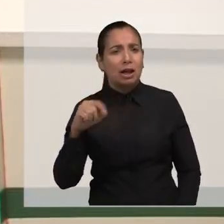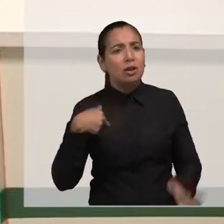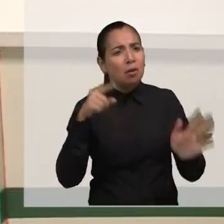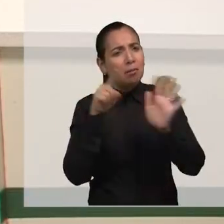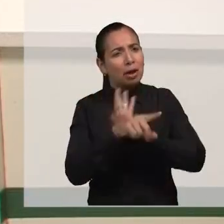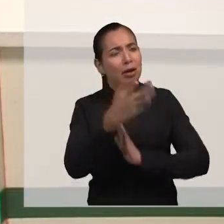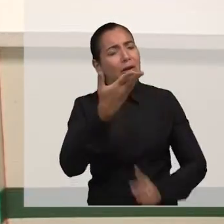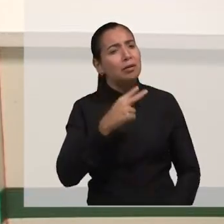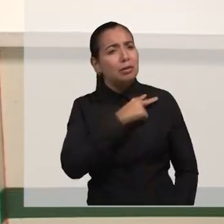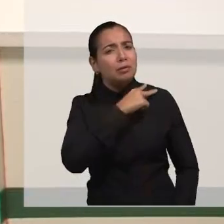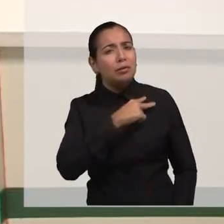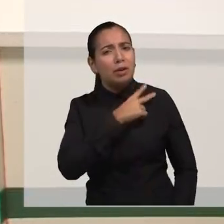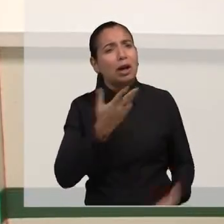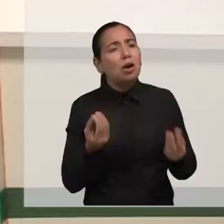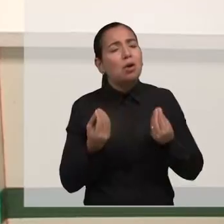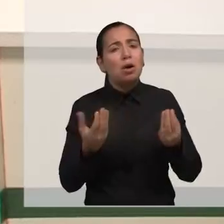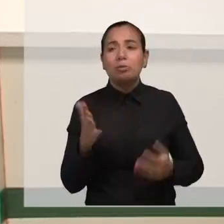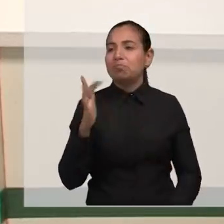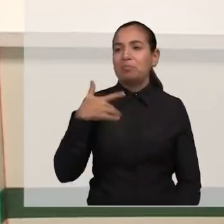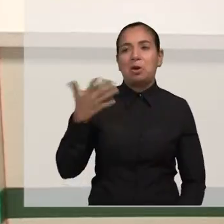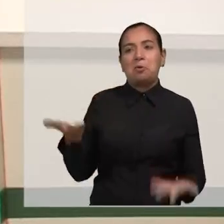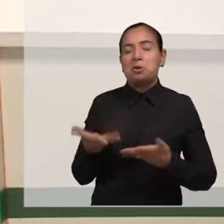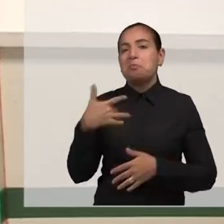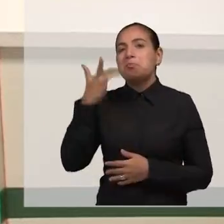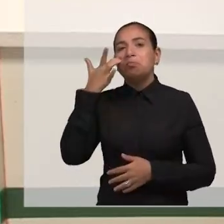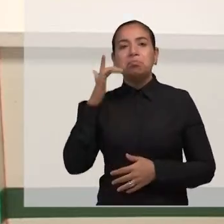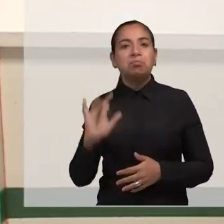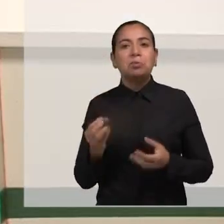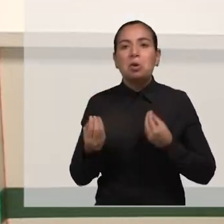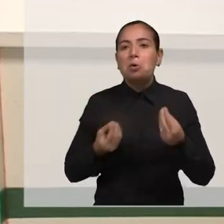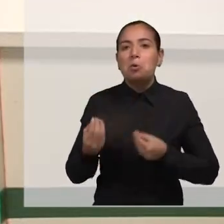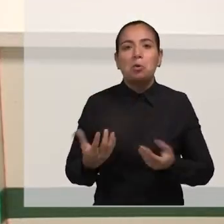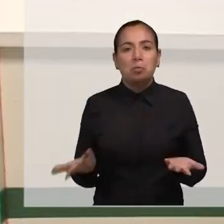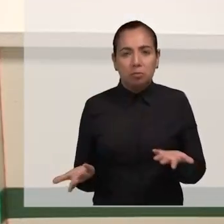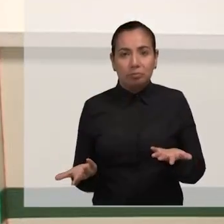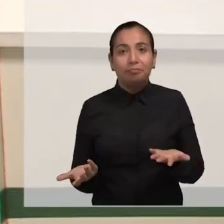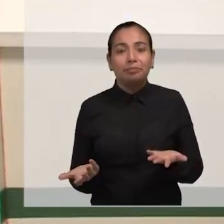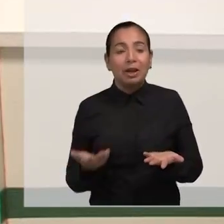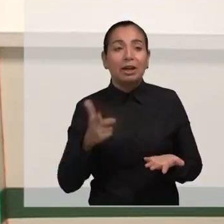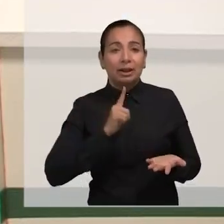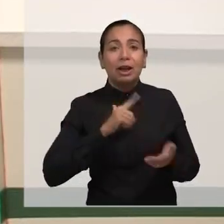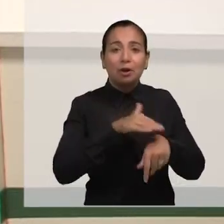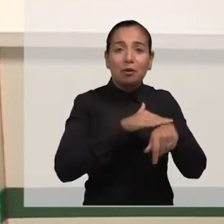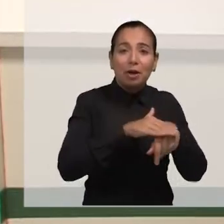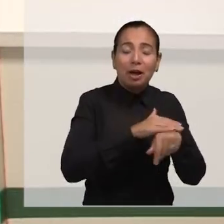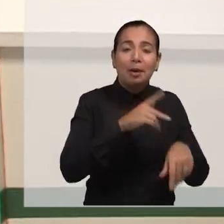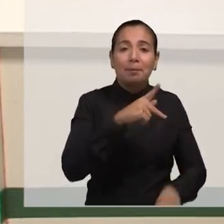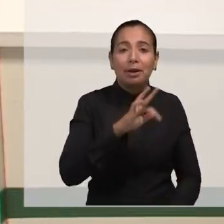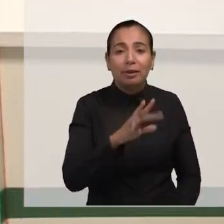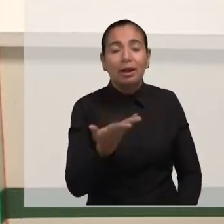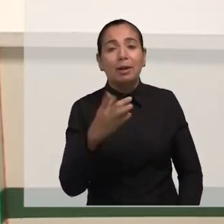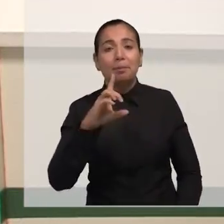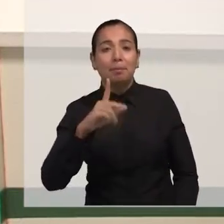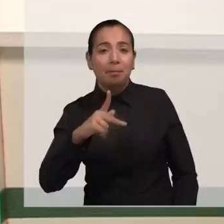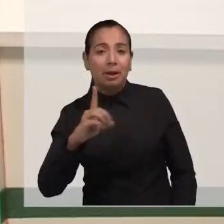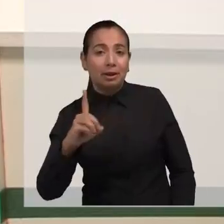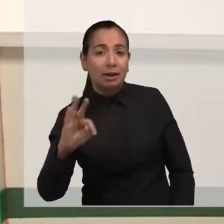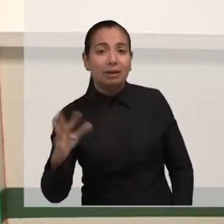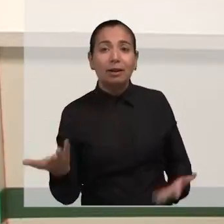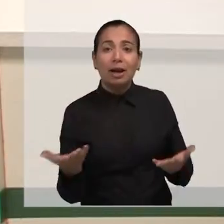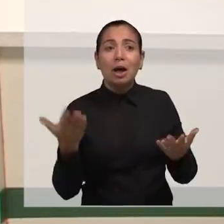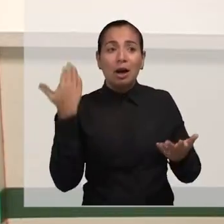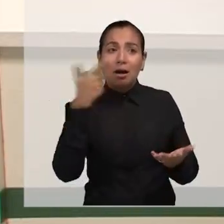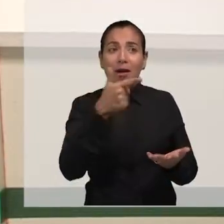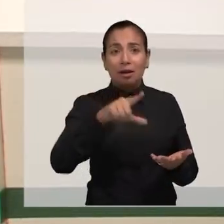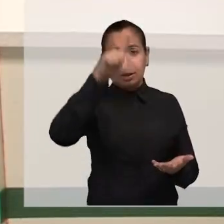candidato aqui, quando ele se filiou. Quando ele se filiou, provavelmente o Eurípides, né? Deve ter garantido a